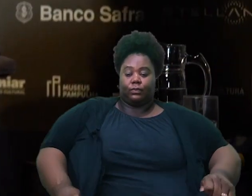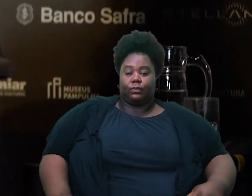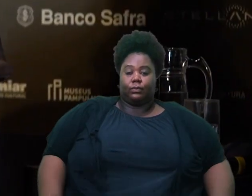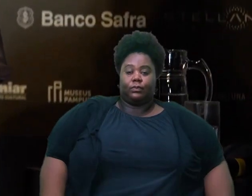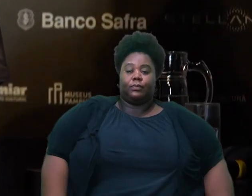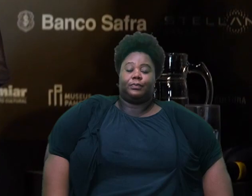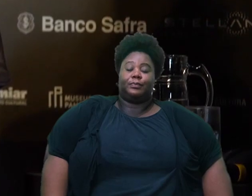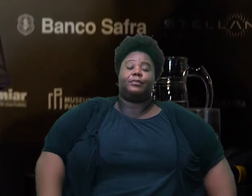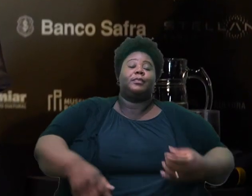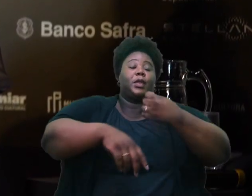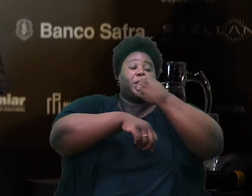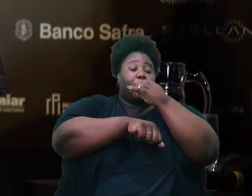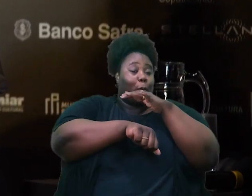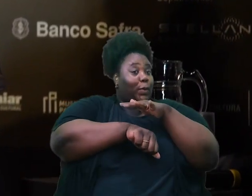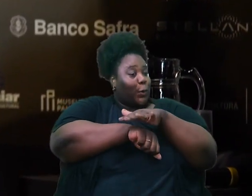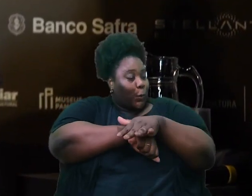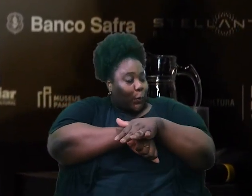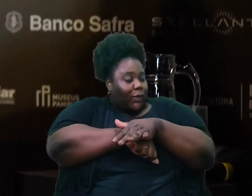Boa noite.